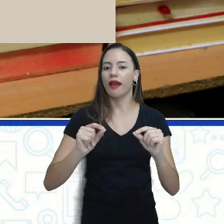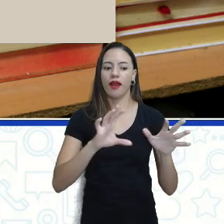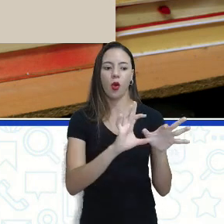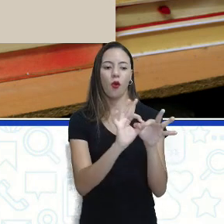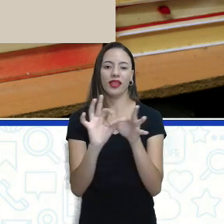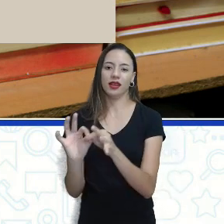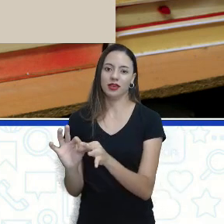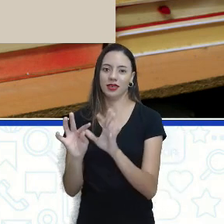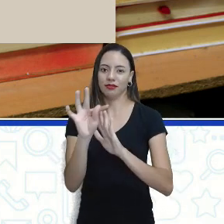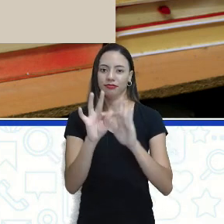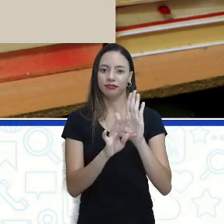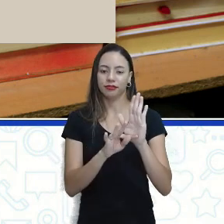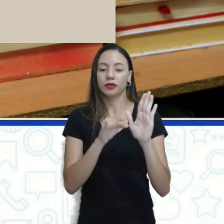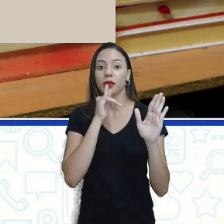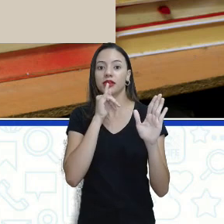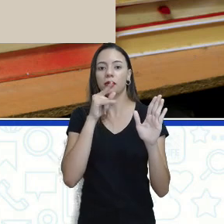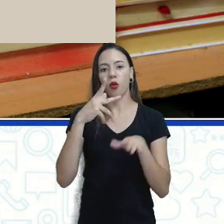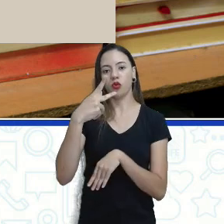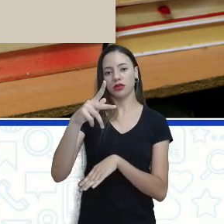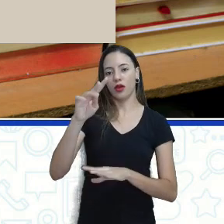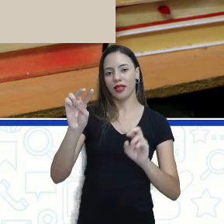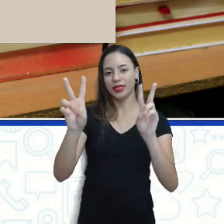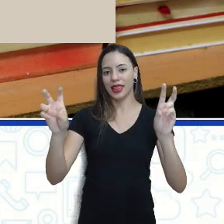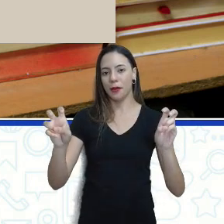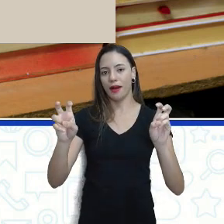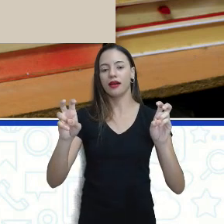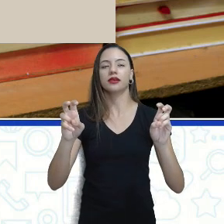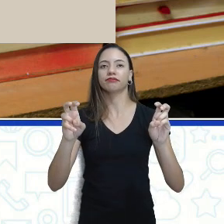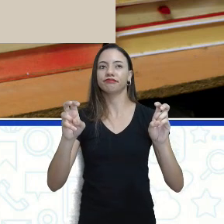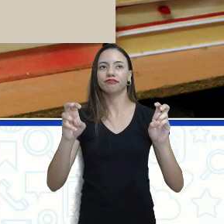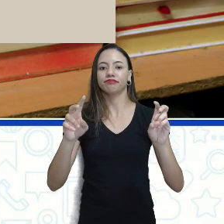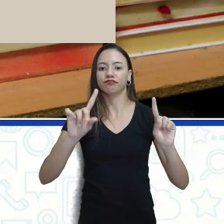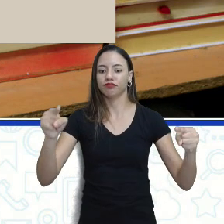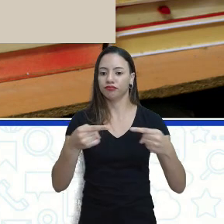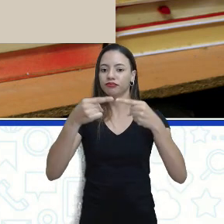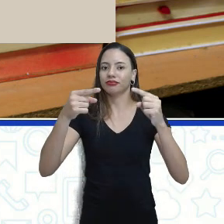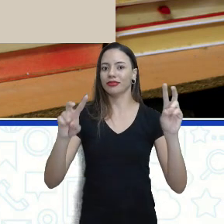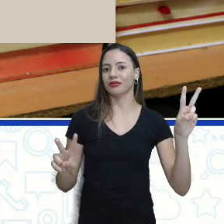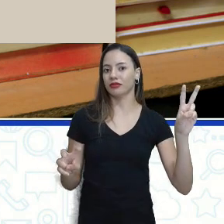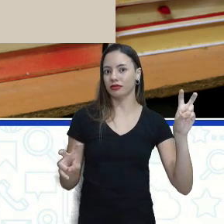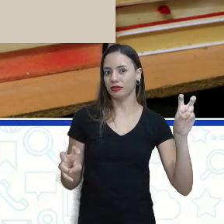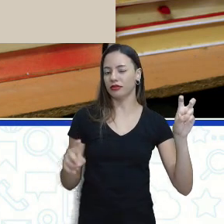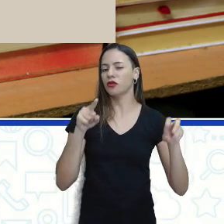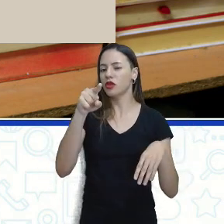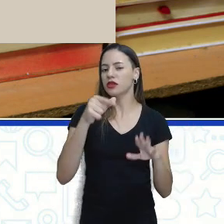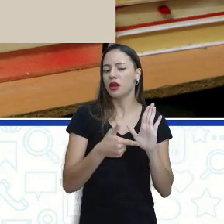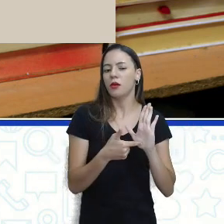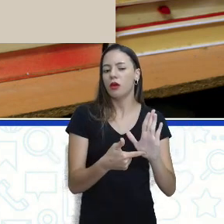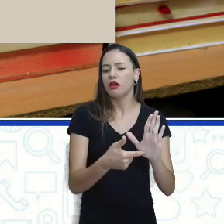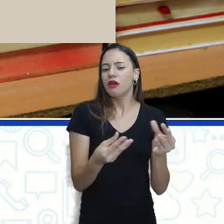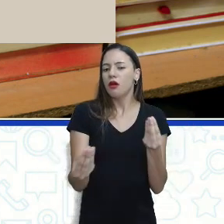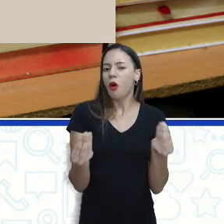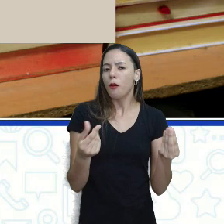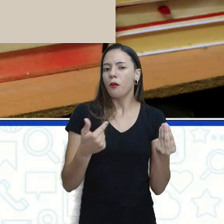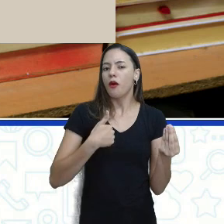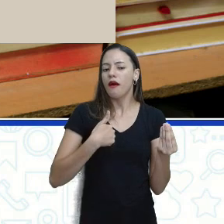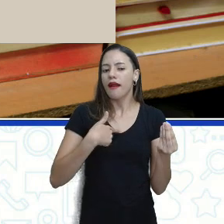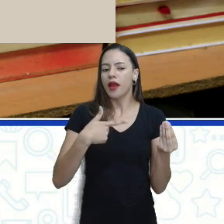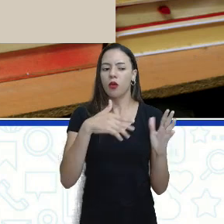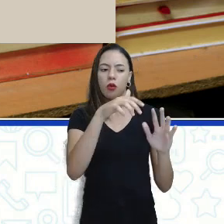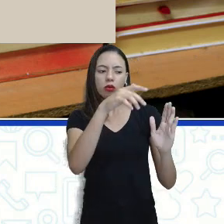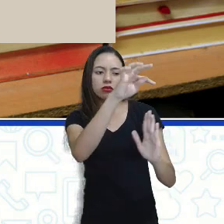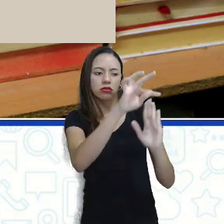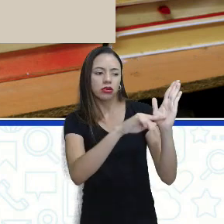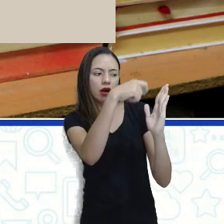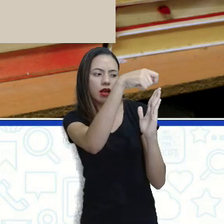você trazer o seu tema para o texto, para você mostrar como você vai trabalhar esse tema ao longo do